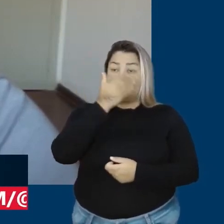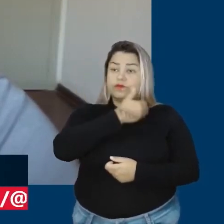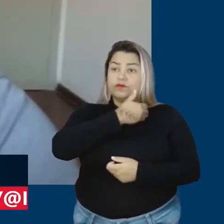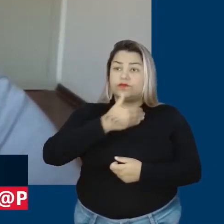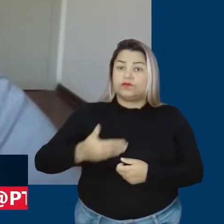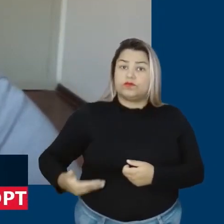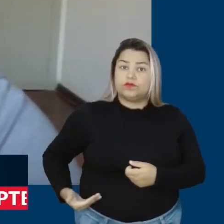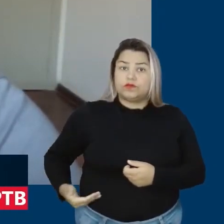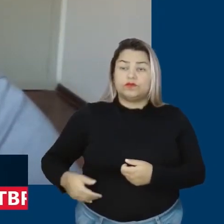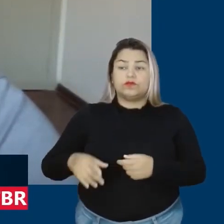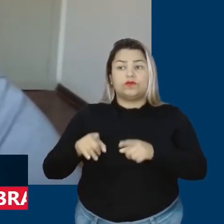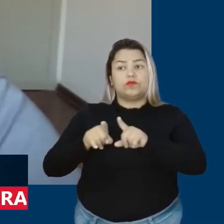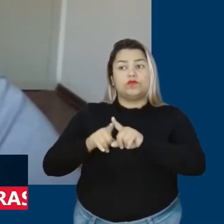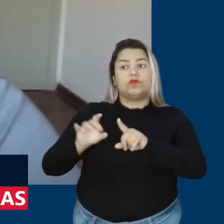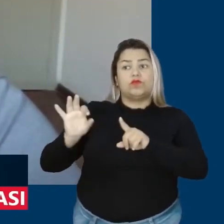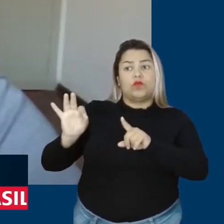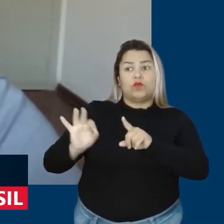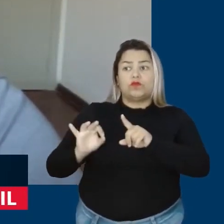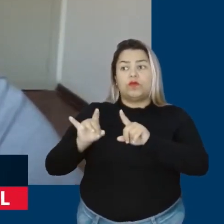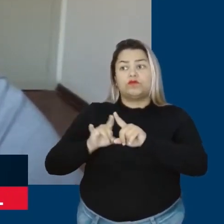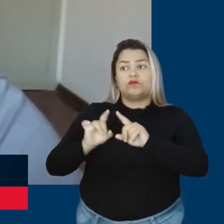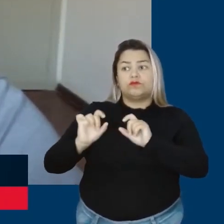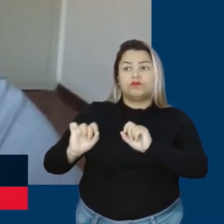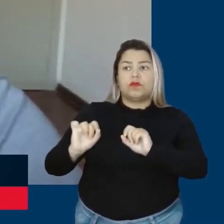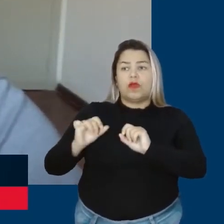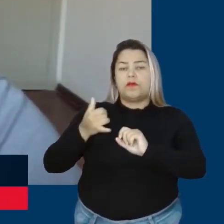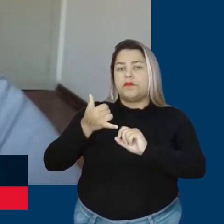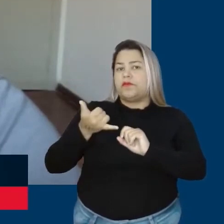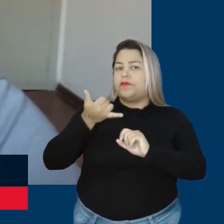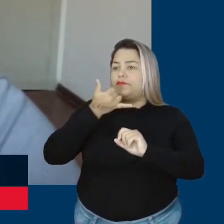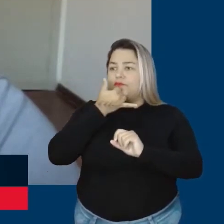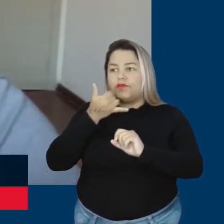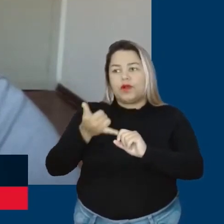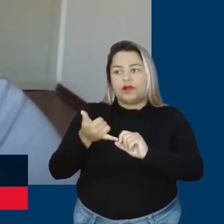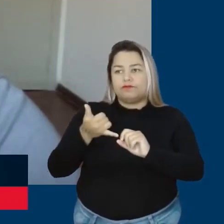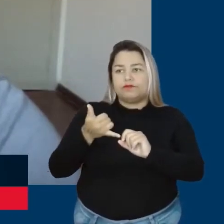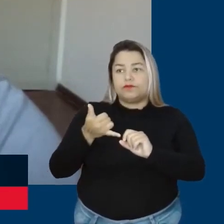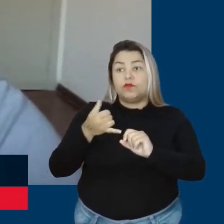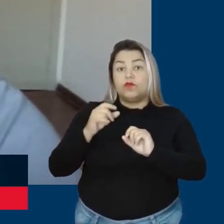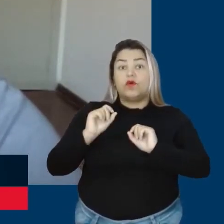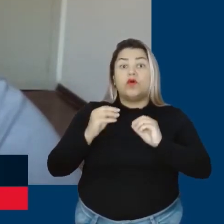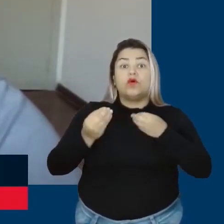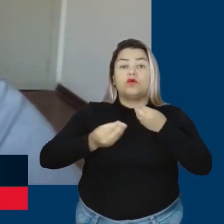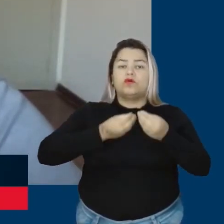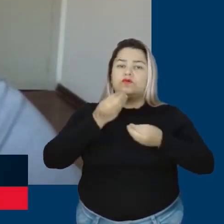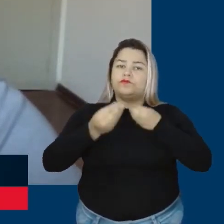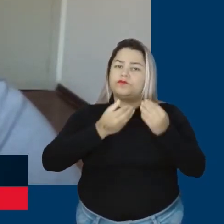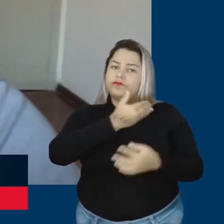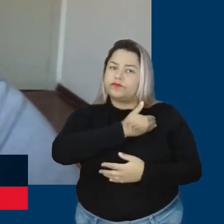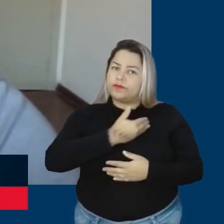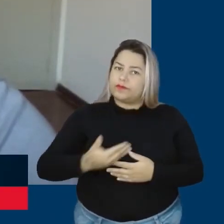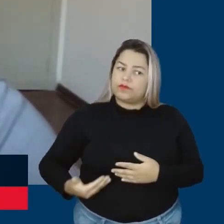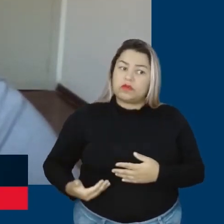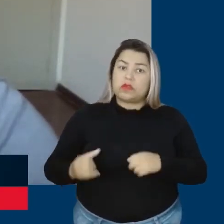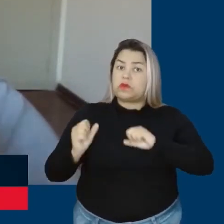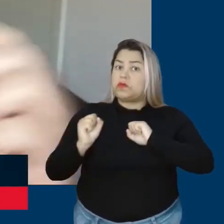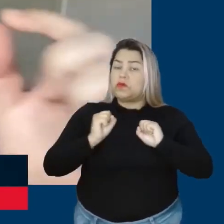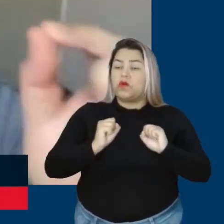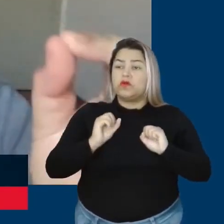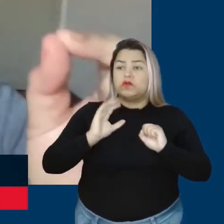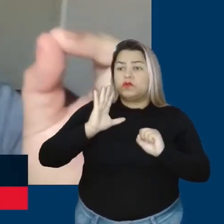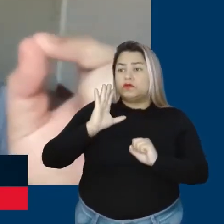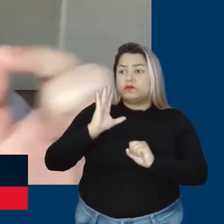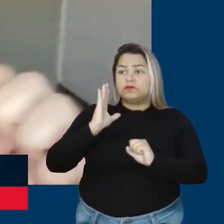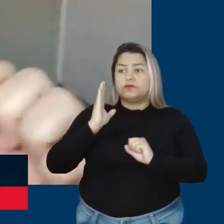um desconto, o governo chegar lá e perdoar. Não, como que o governo pode agir para resolver a dívida